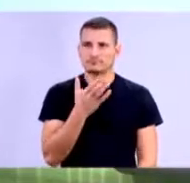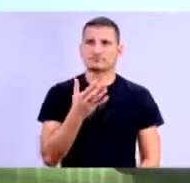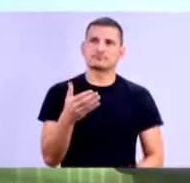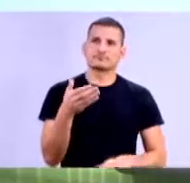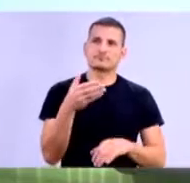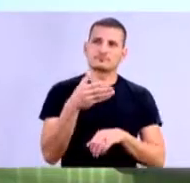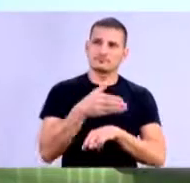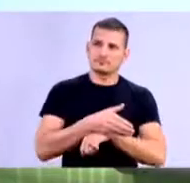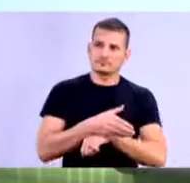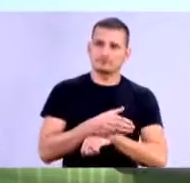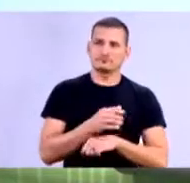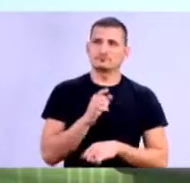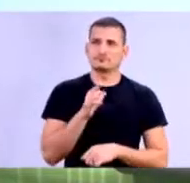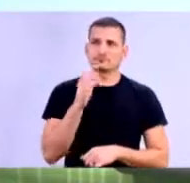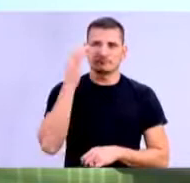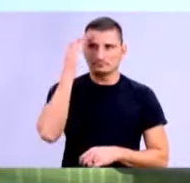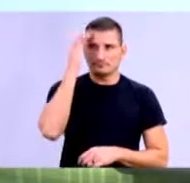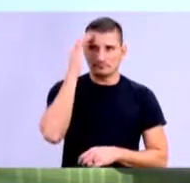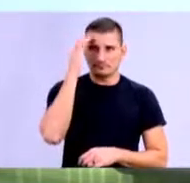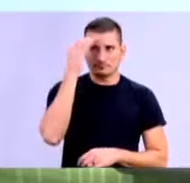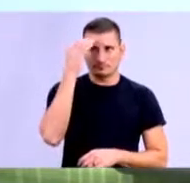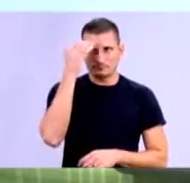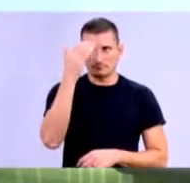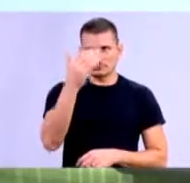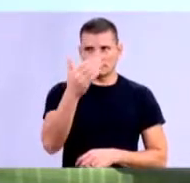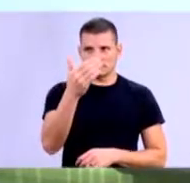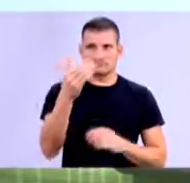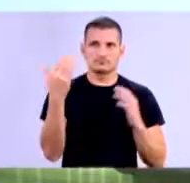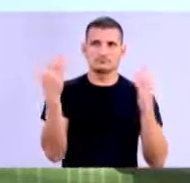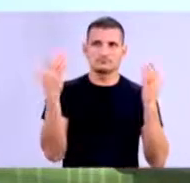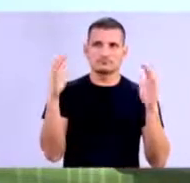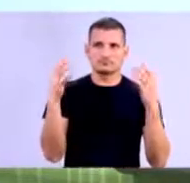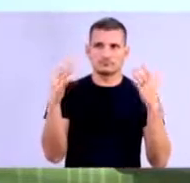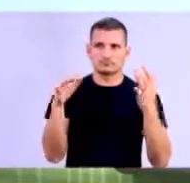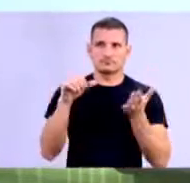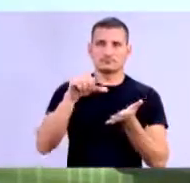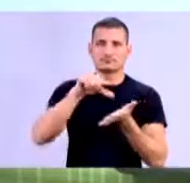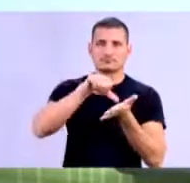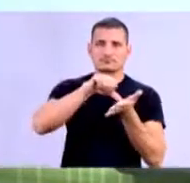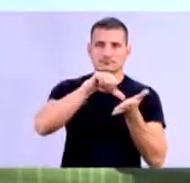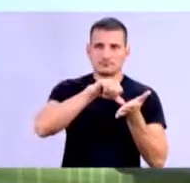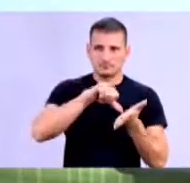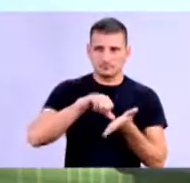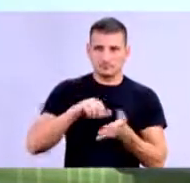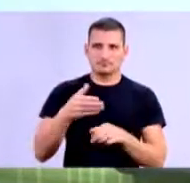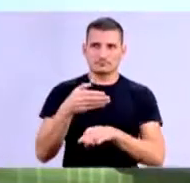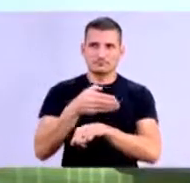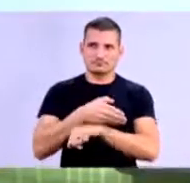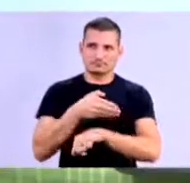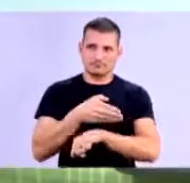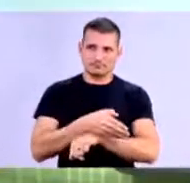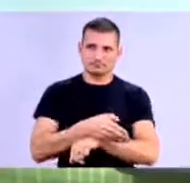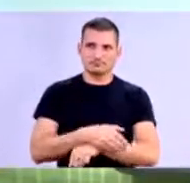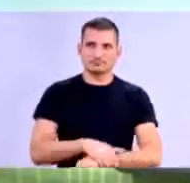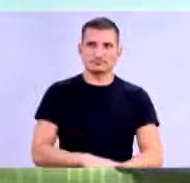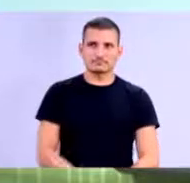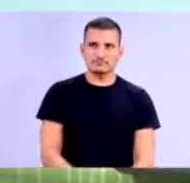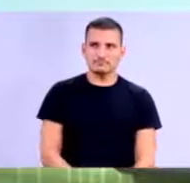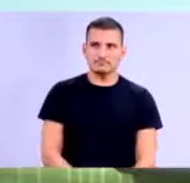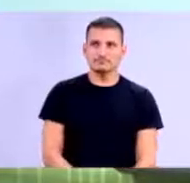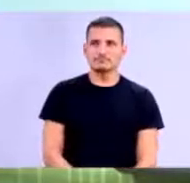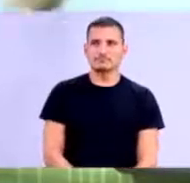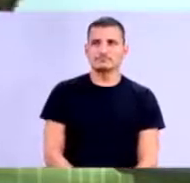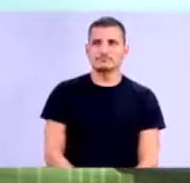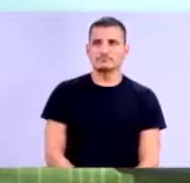ainda bem que você está entendendo. Obrigada e parabéns aos polos, né, que estão participando. Eu vejo isso, professora, reflexo o